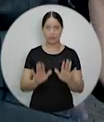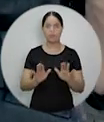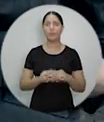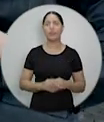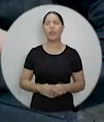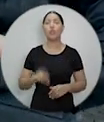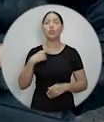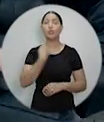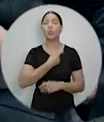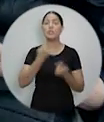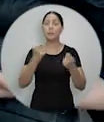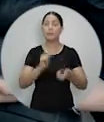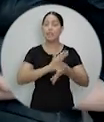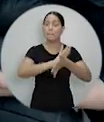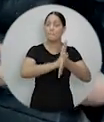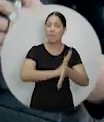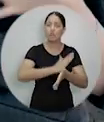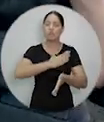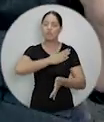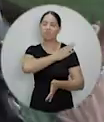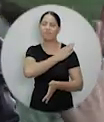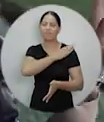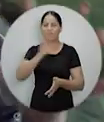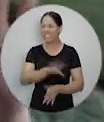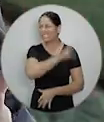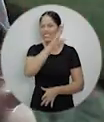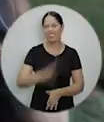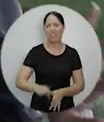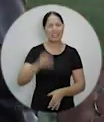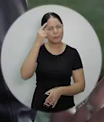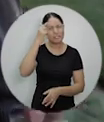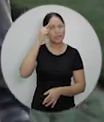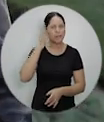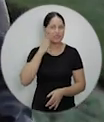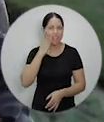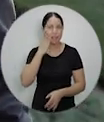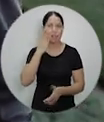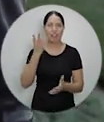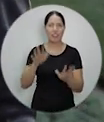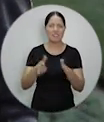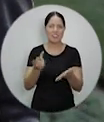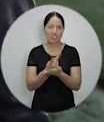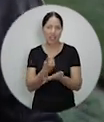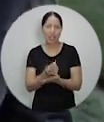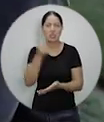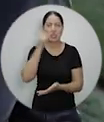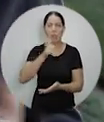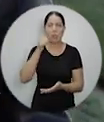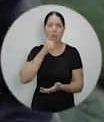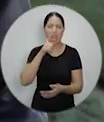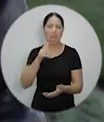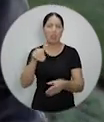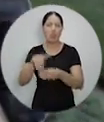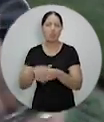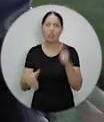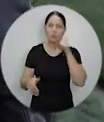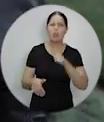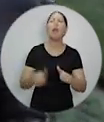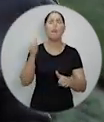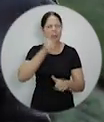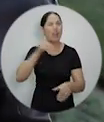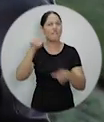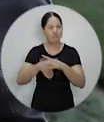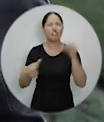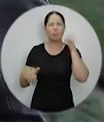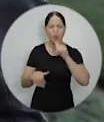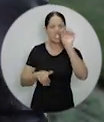temos que romper com o preconceito, acabar com aquele pensamento equivocado de que mulher não vota em mulher. Mulher vota em